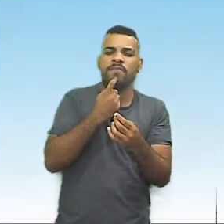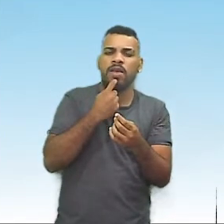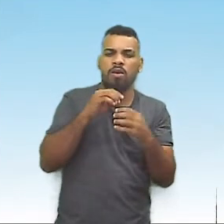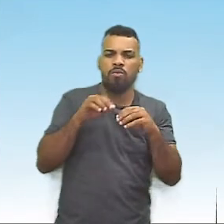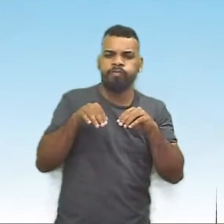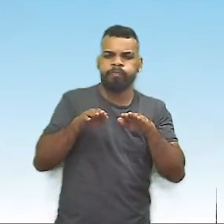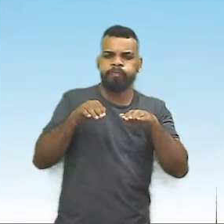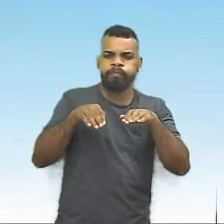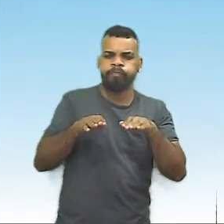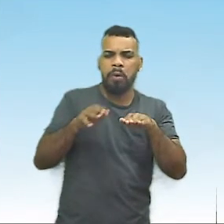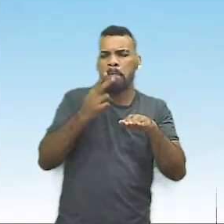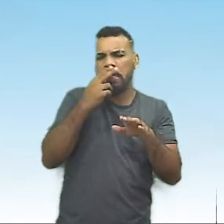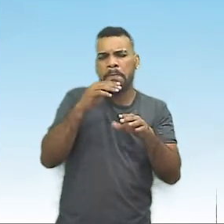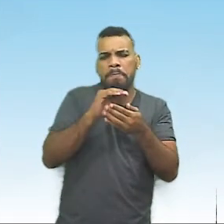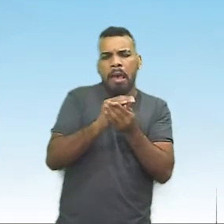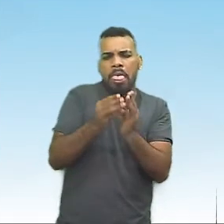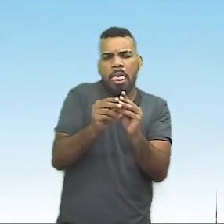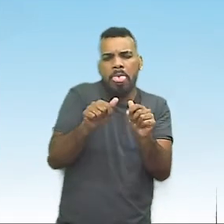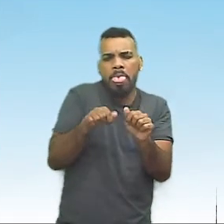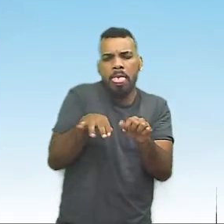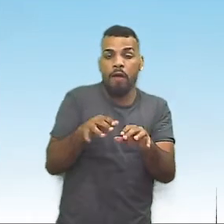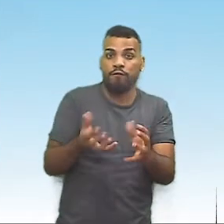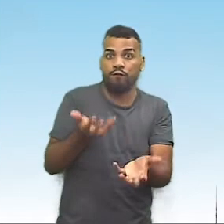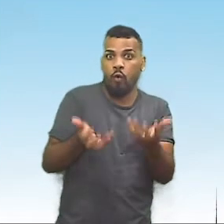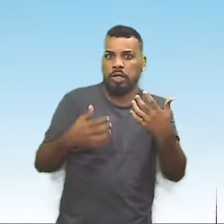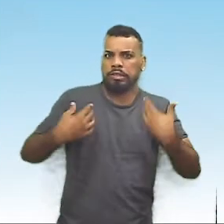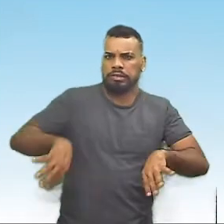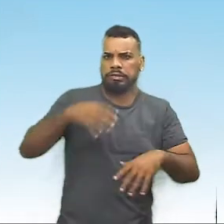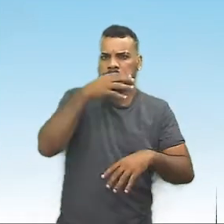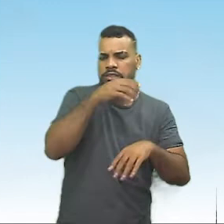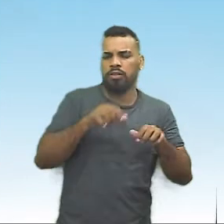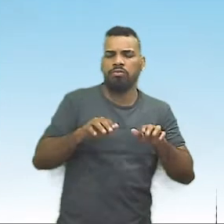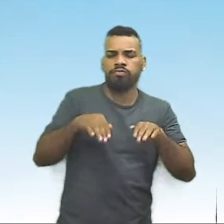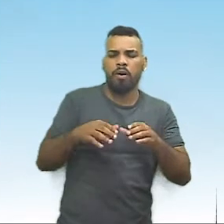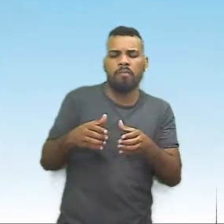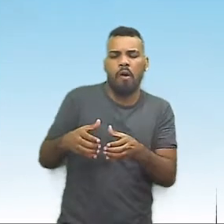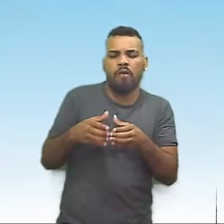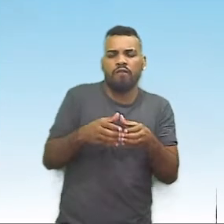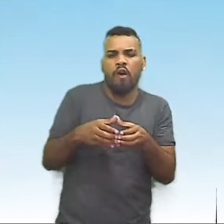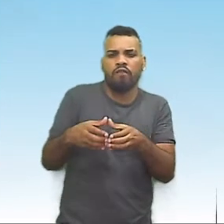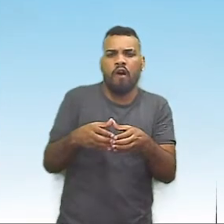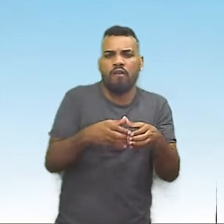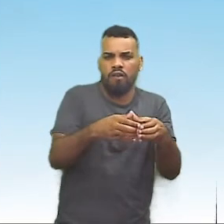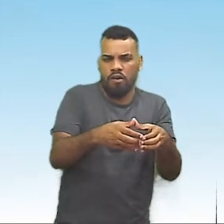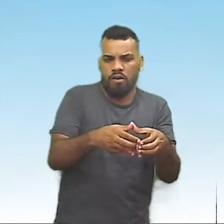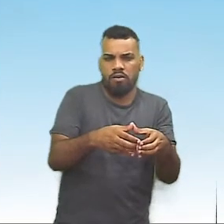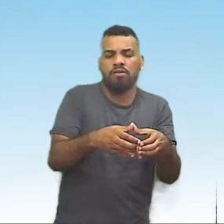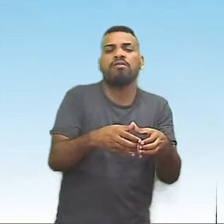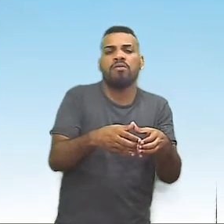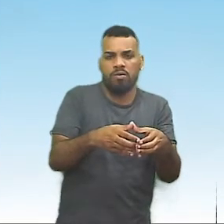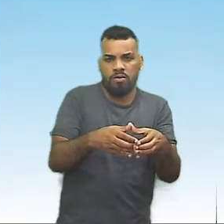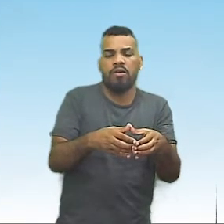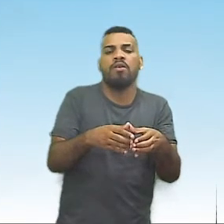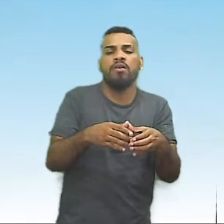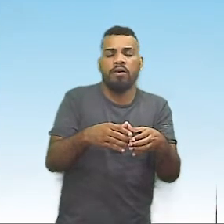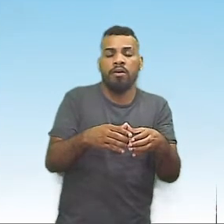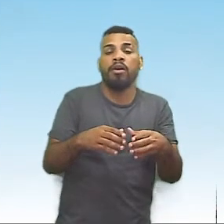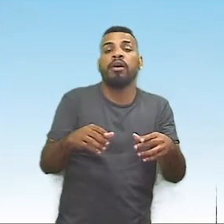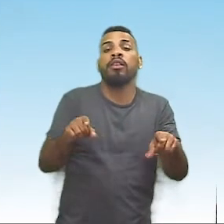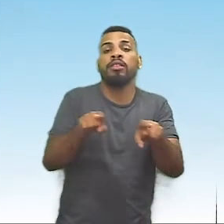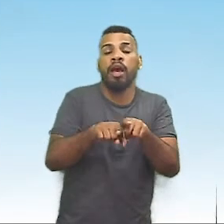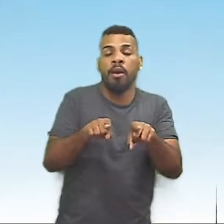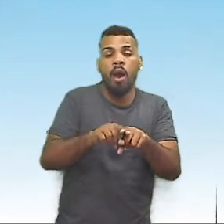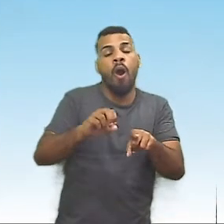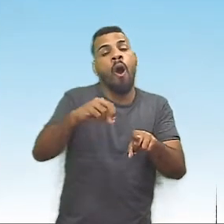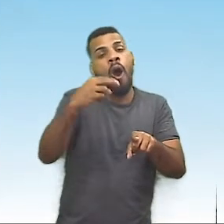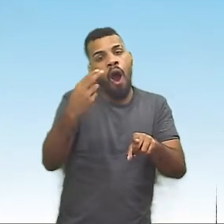são subterrâneas, as quais circulam ao longo das falhas na crosta ou